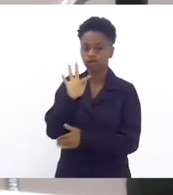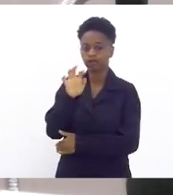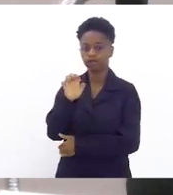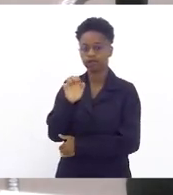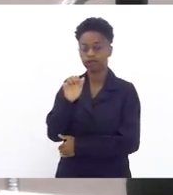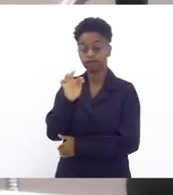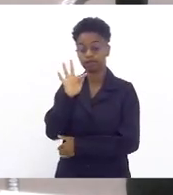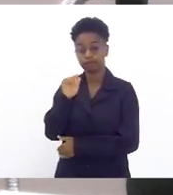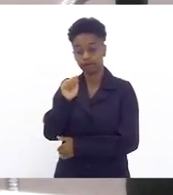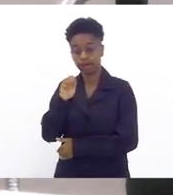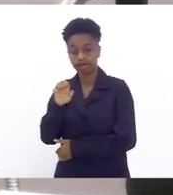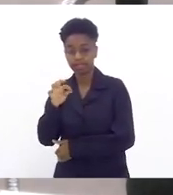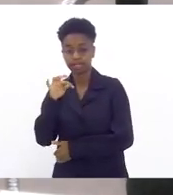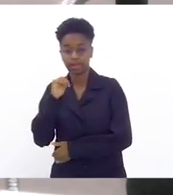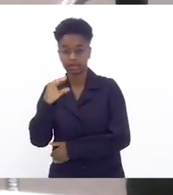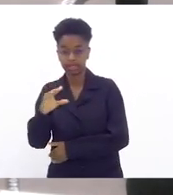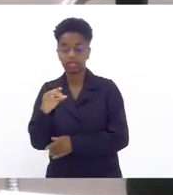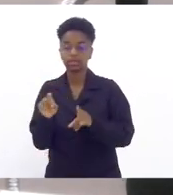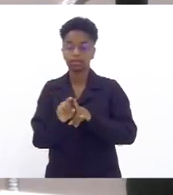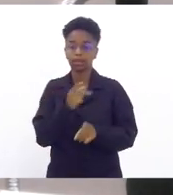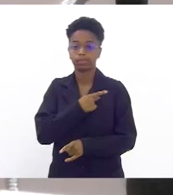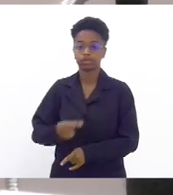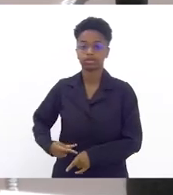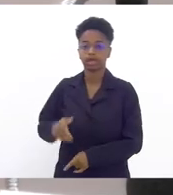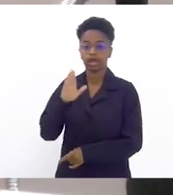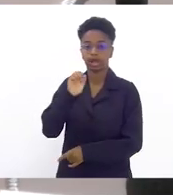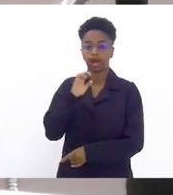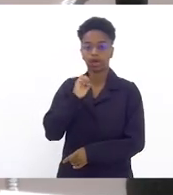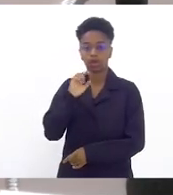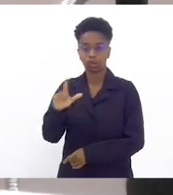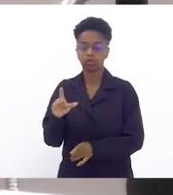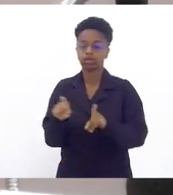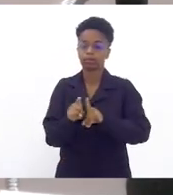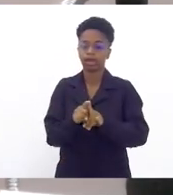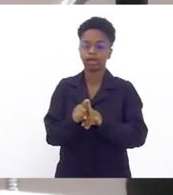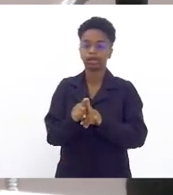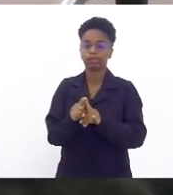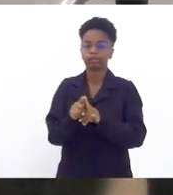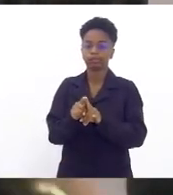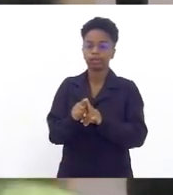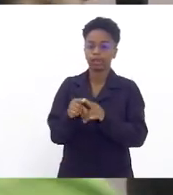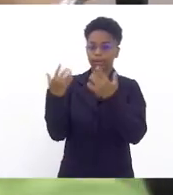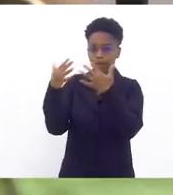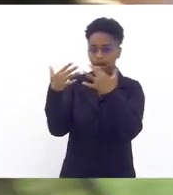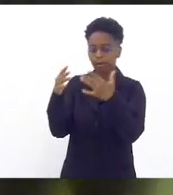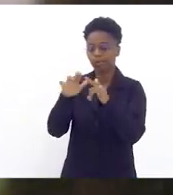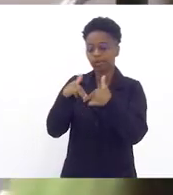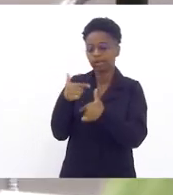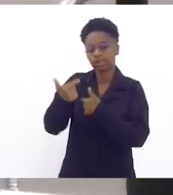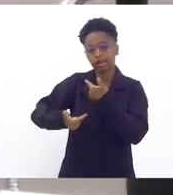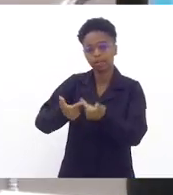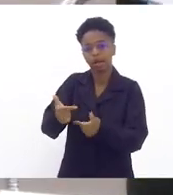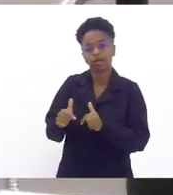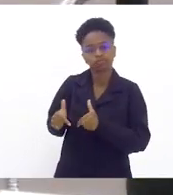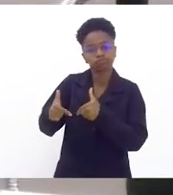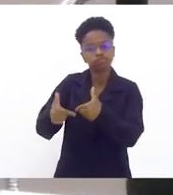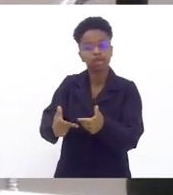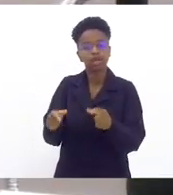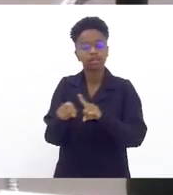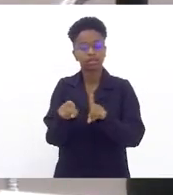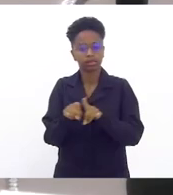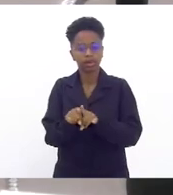queria muito também saudar Presidente Carol queria parabenizar o trabalho que você tá fazendo executando mostrando